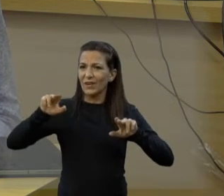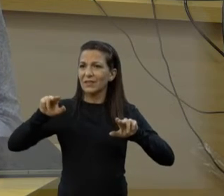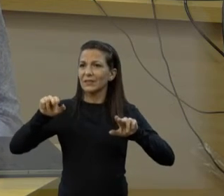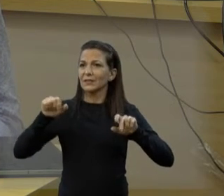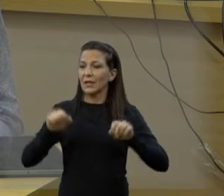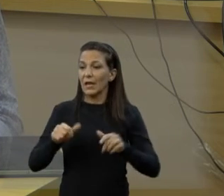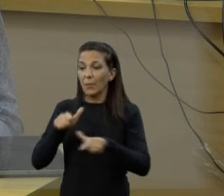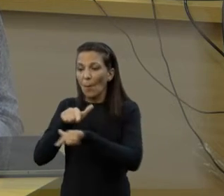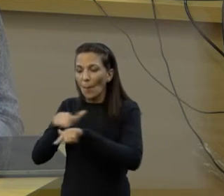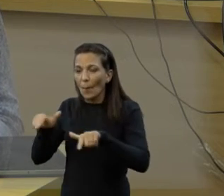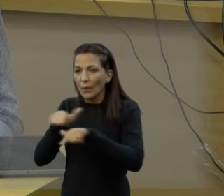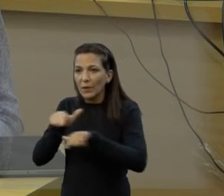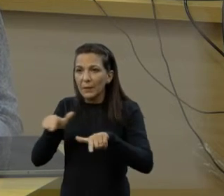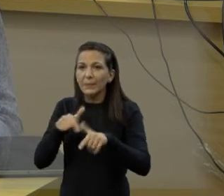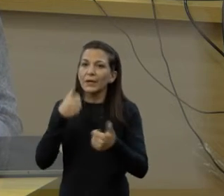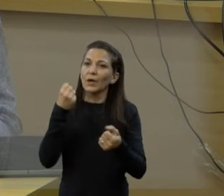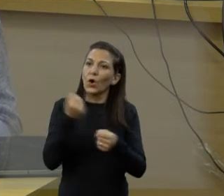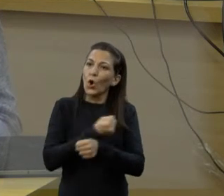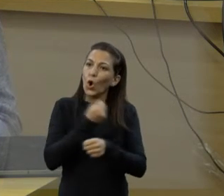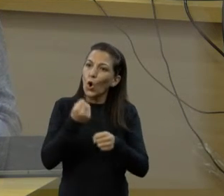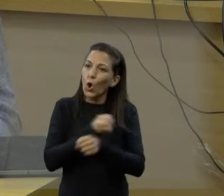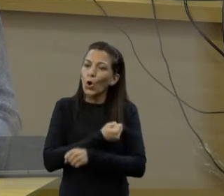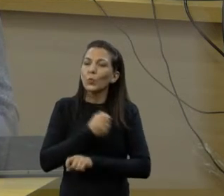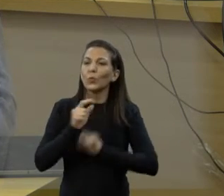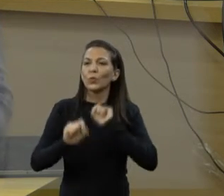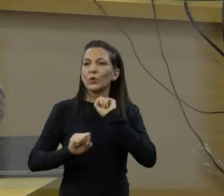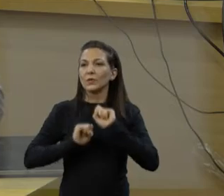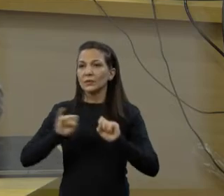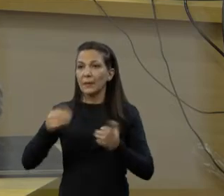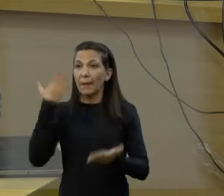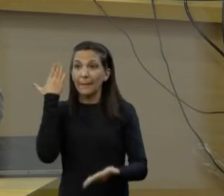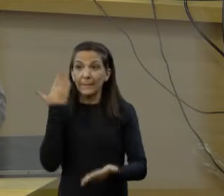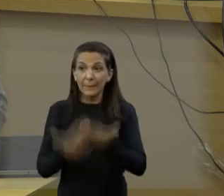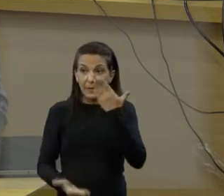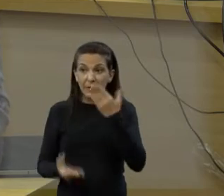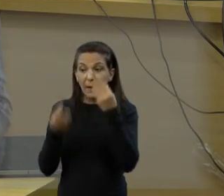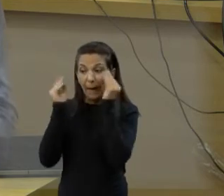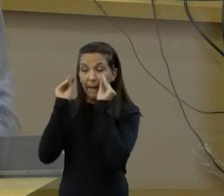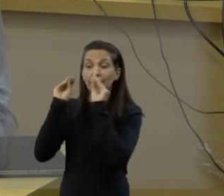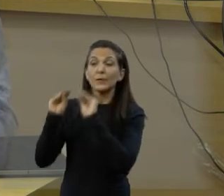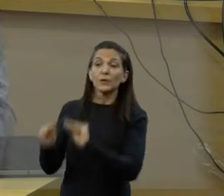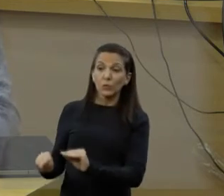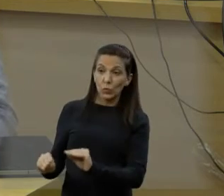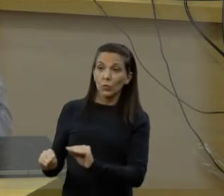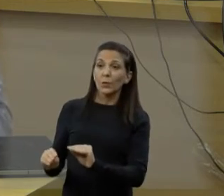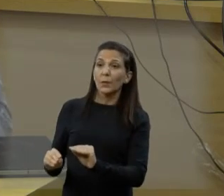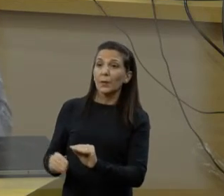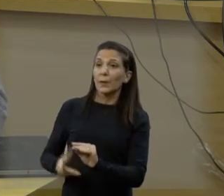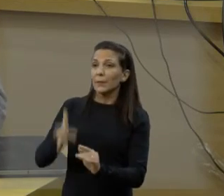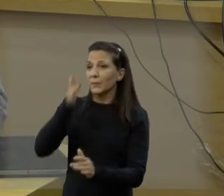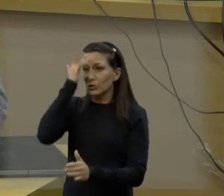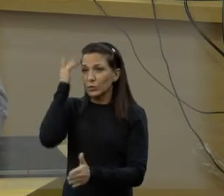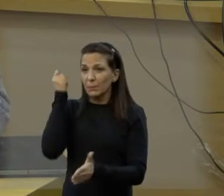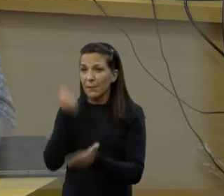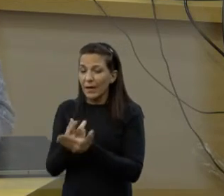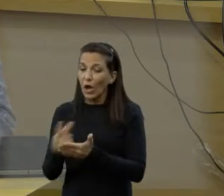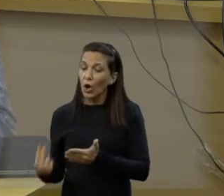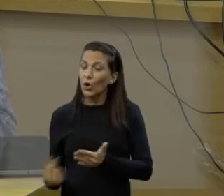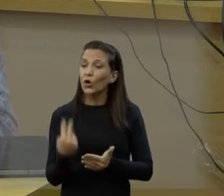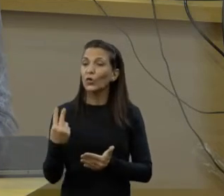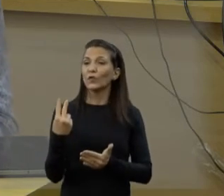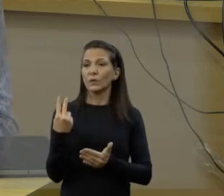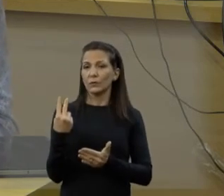Além de gastar com a limpeza e com as obras porque senão perderá por Abandono agora se você não quer arcar com o valor